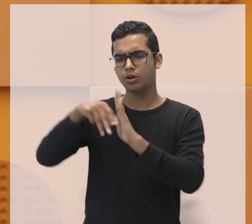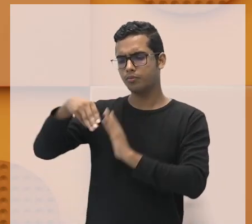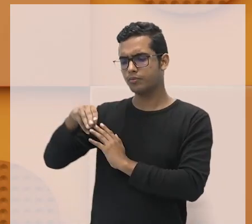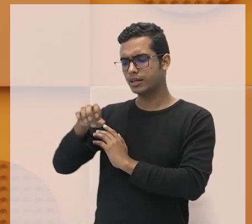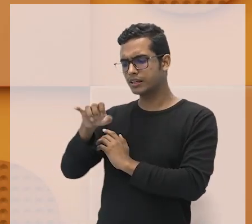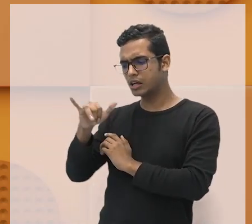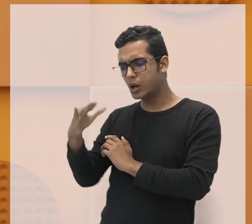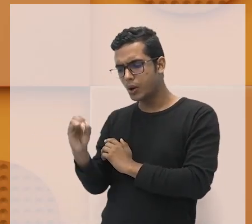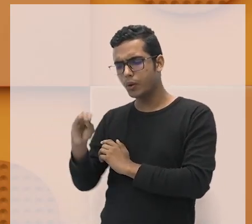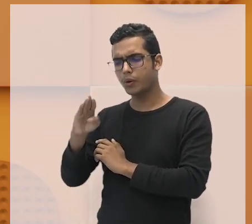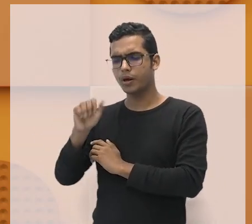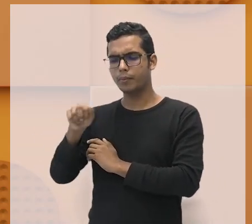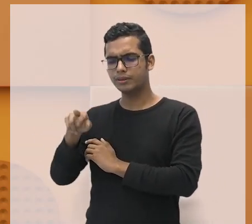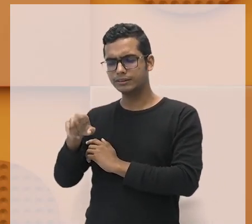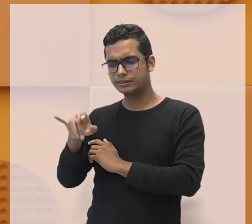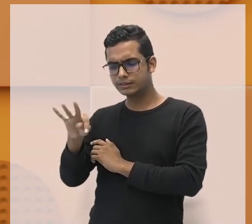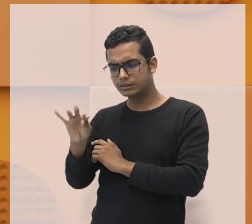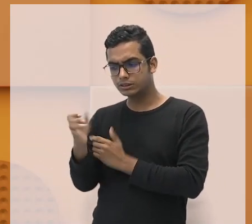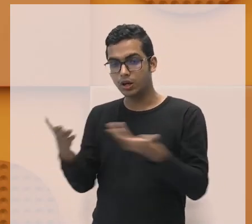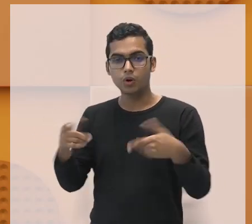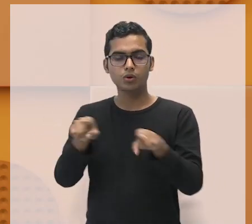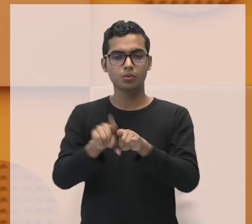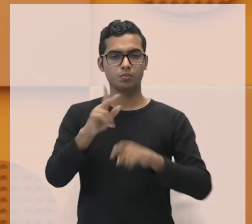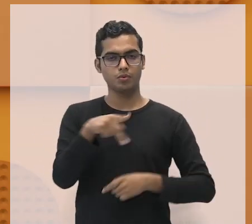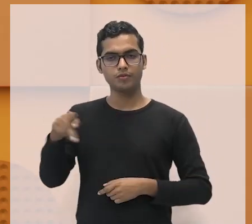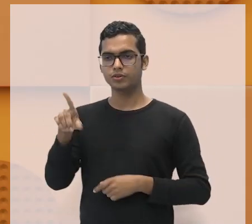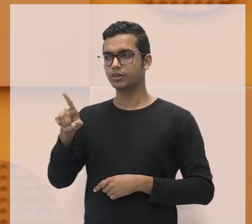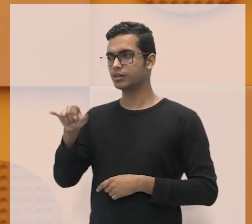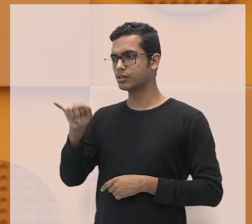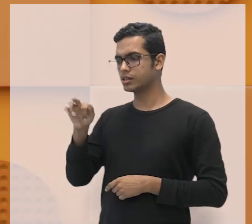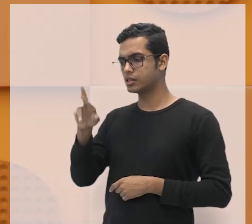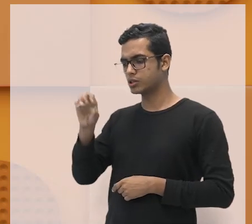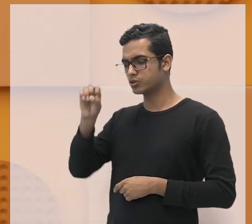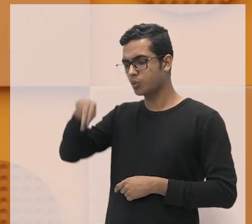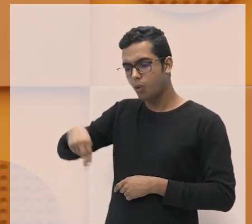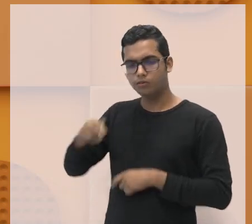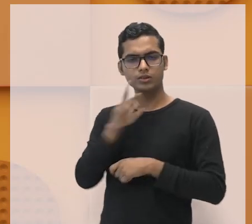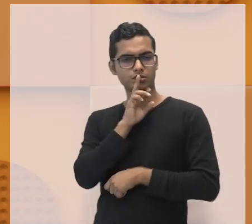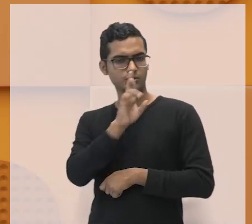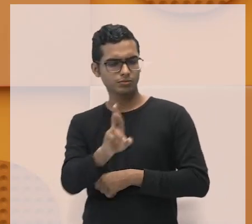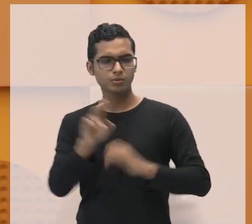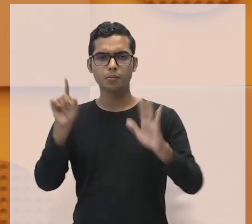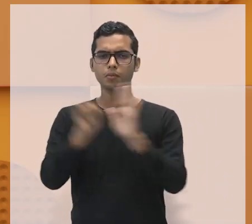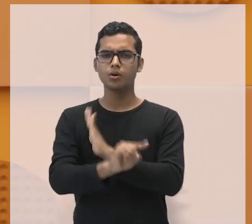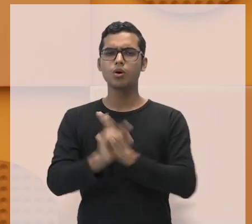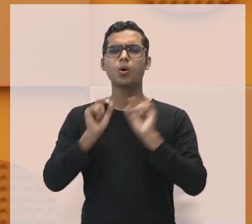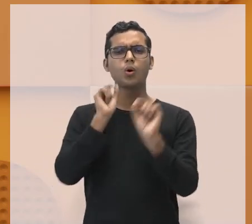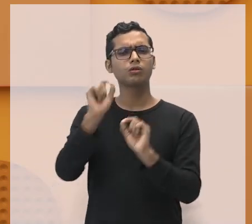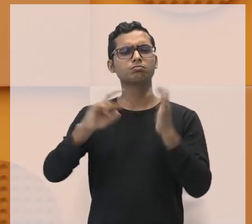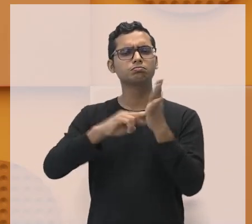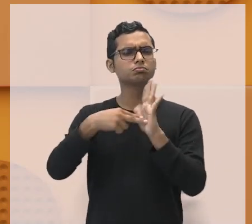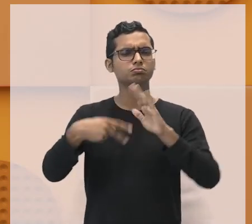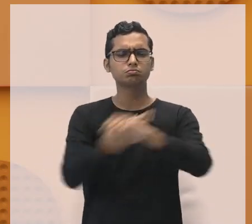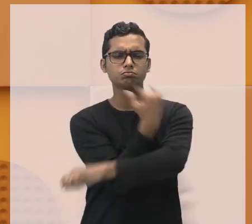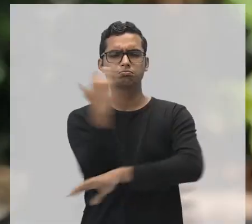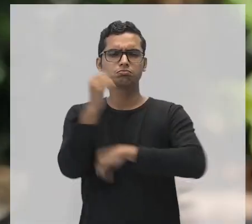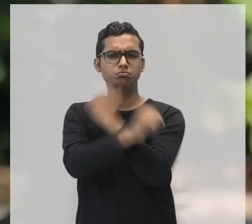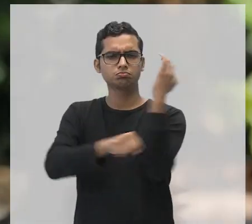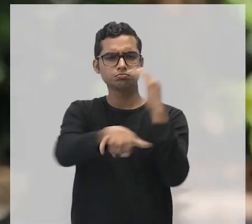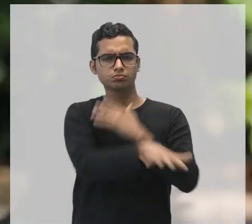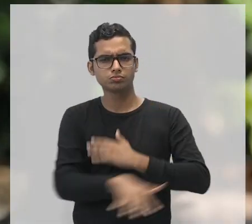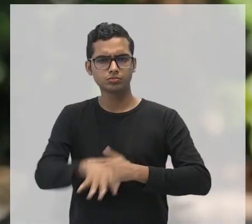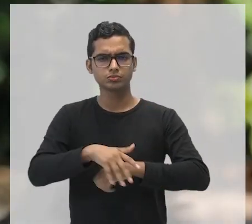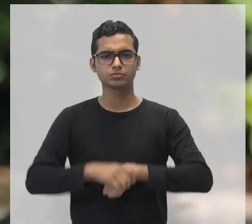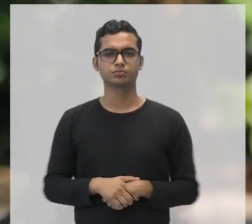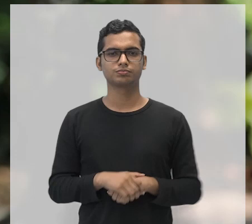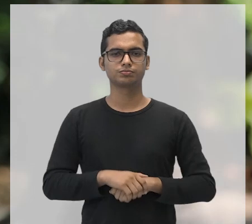chamamos mais uma vez o professor Dyson para responder essa pergunta. Então, professor, o que é o meio ambiente? O